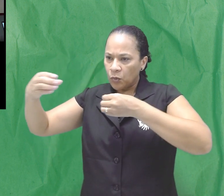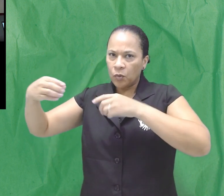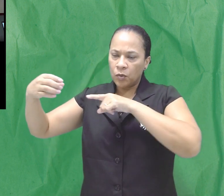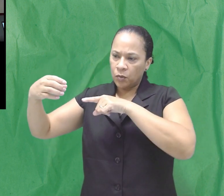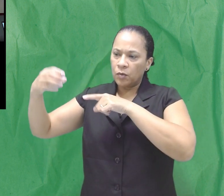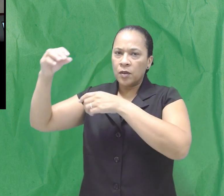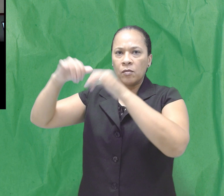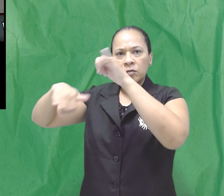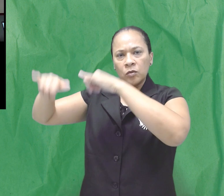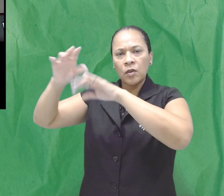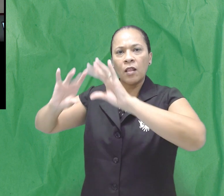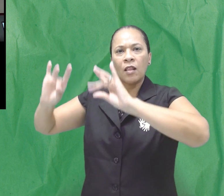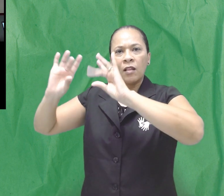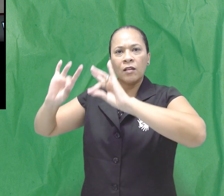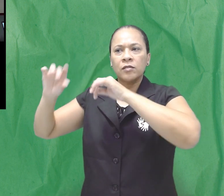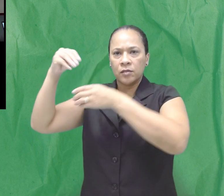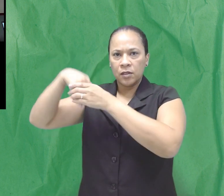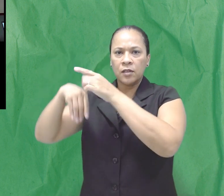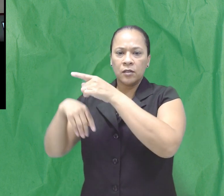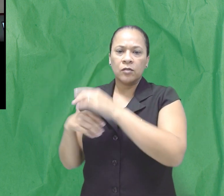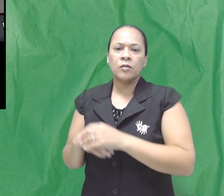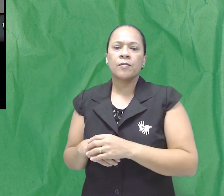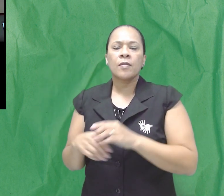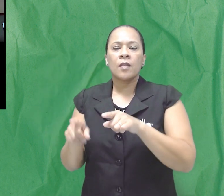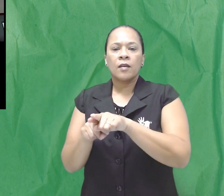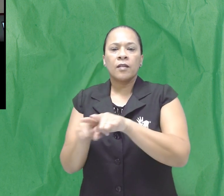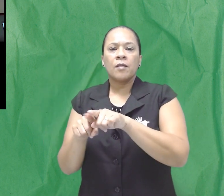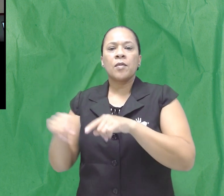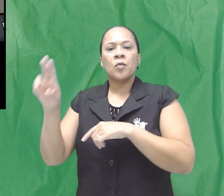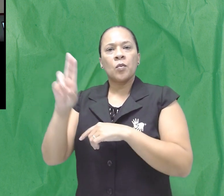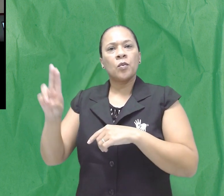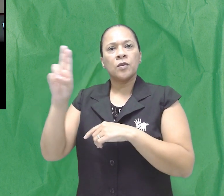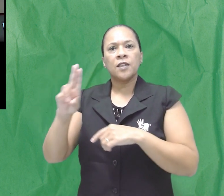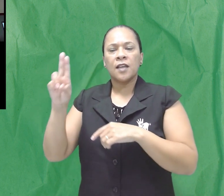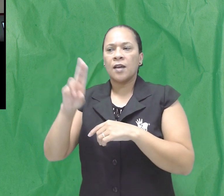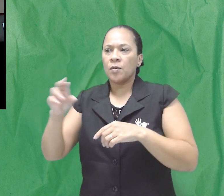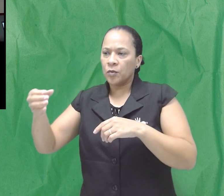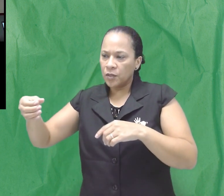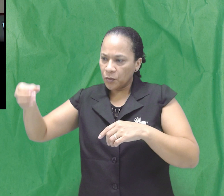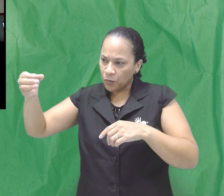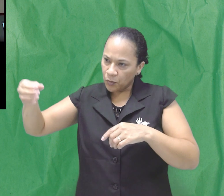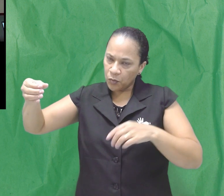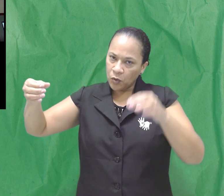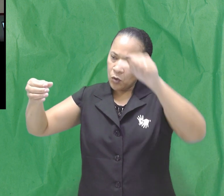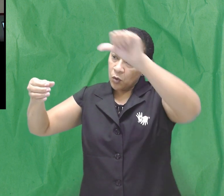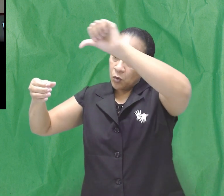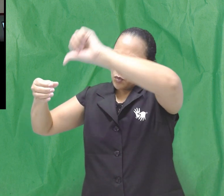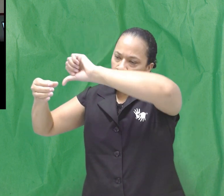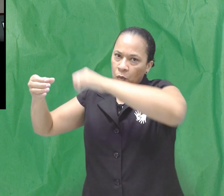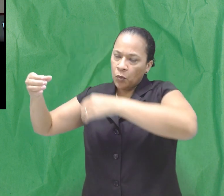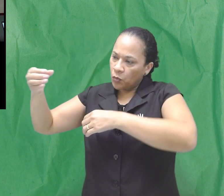líquidos, além também de ser utilizados para coleta de solventes que forem